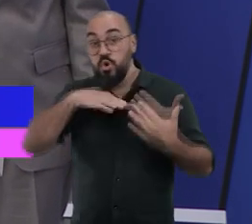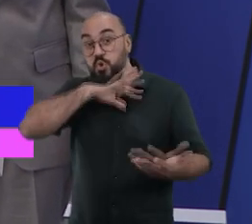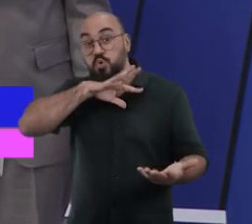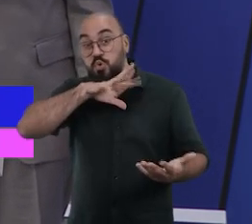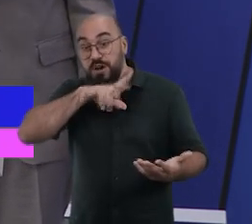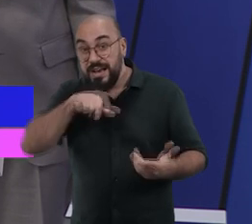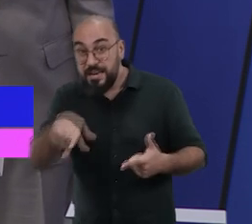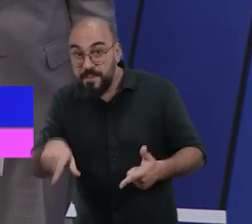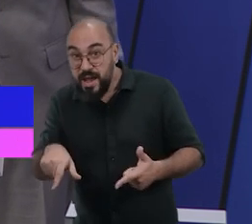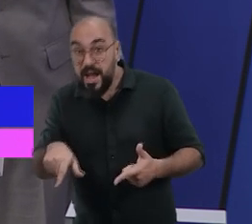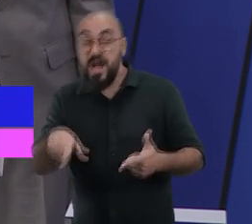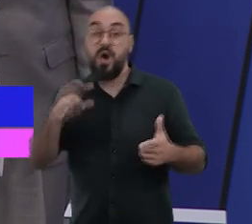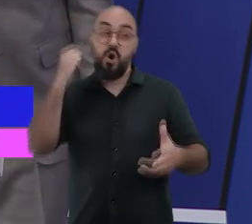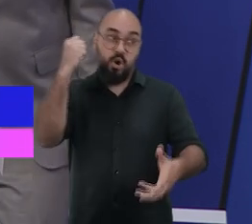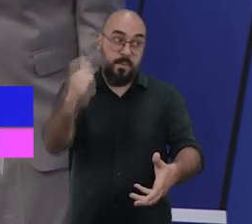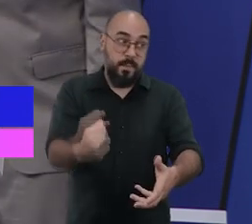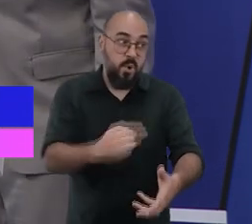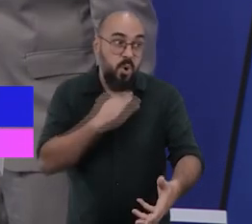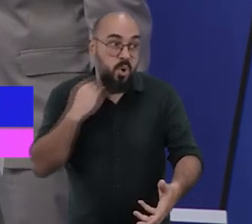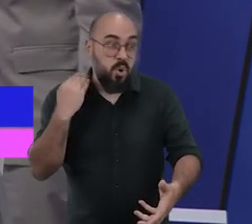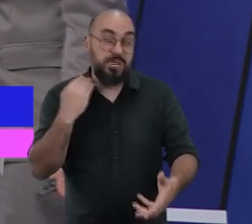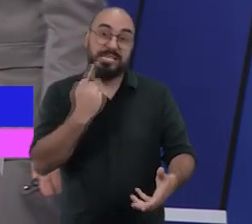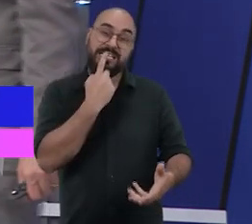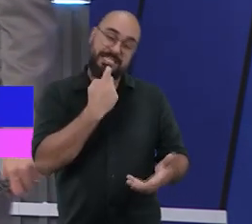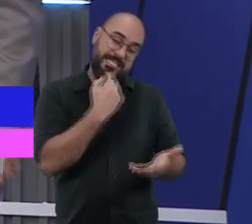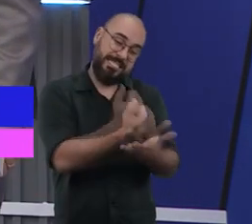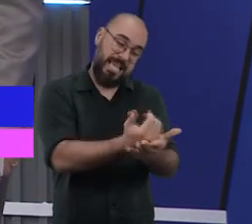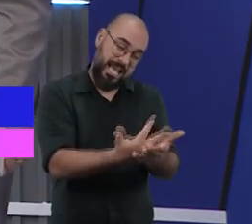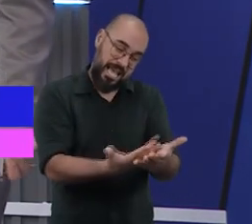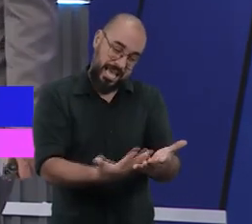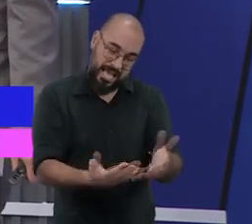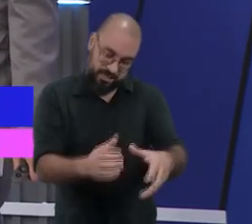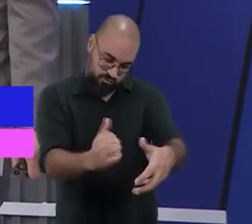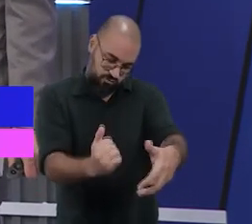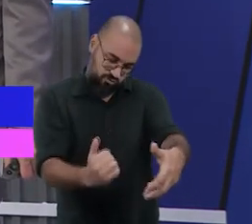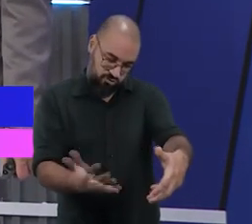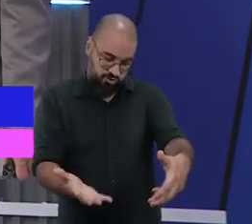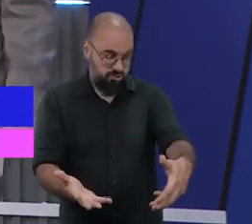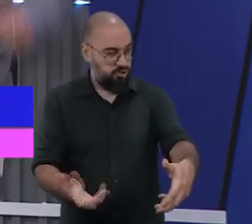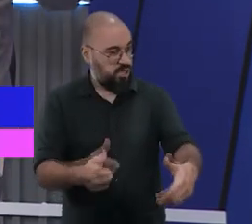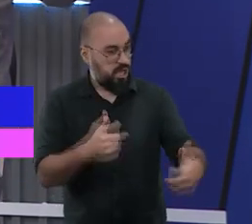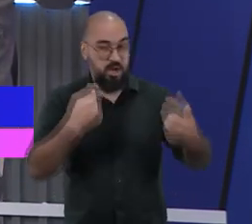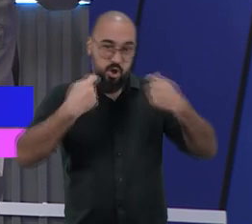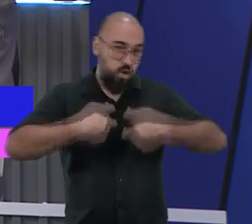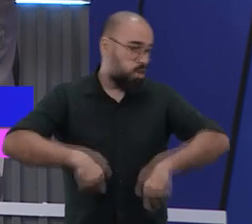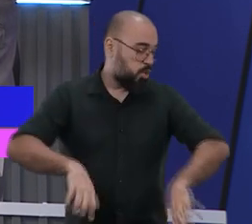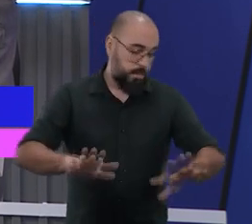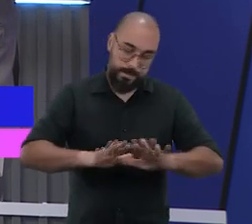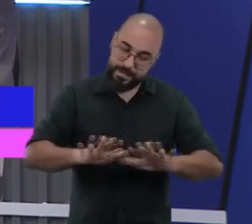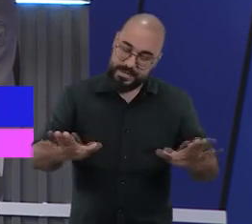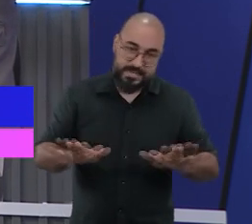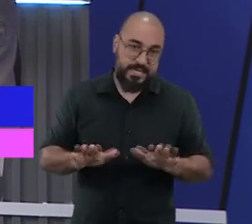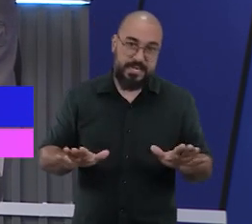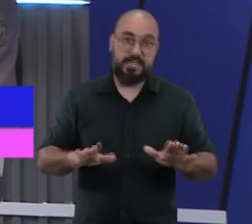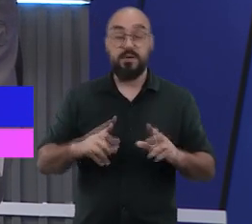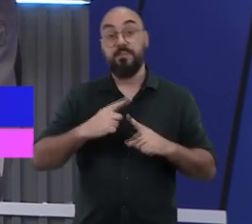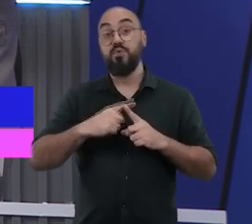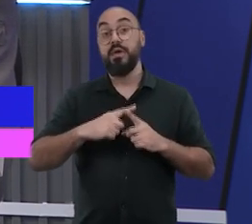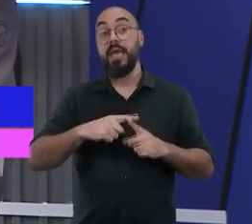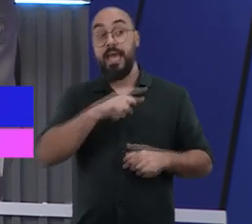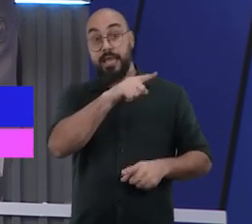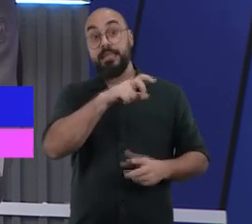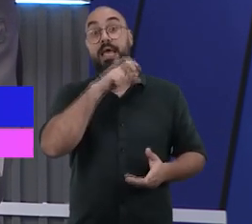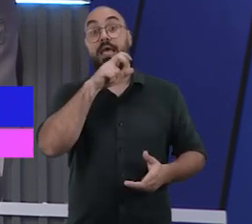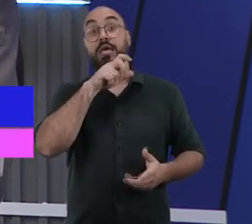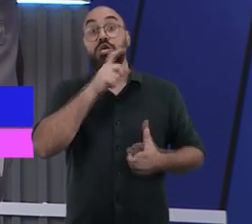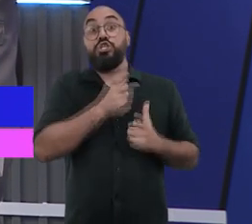com o derramamento de sangue. Era este escrito de dívida que era contra nós, porque o salário do pecado é a morte, e era a